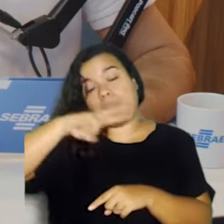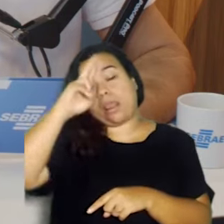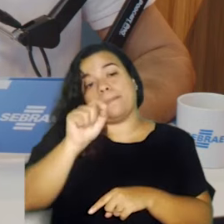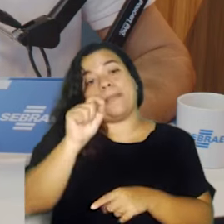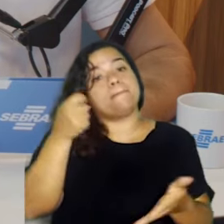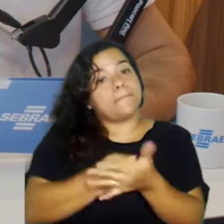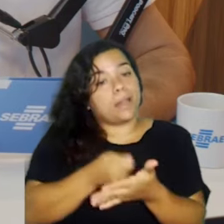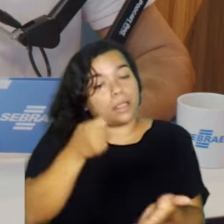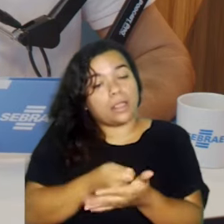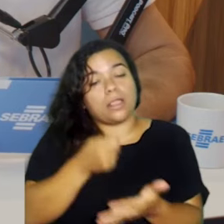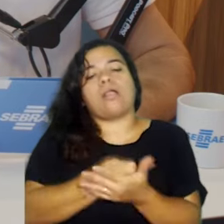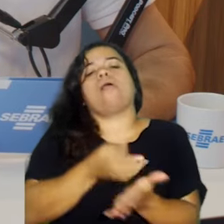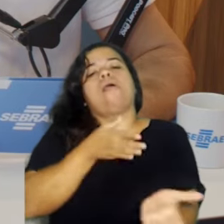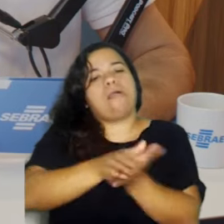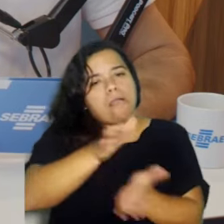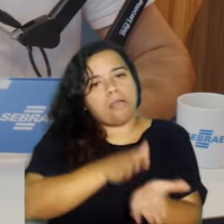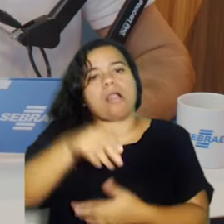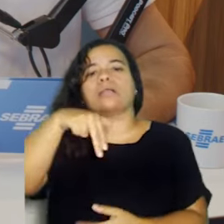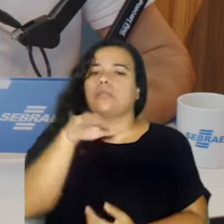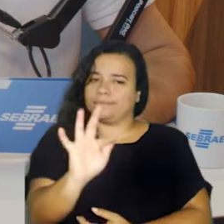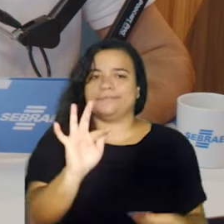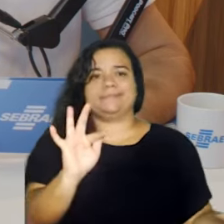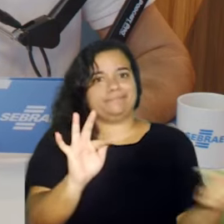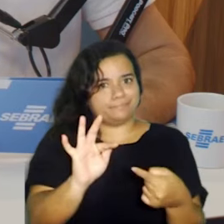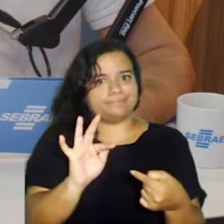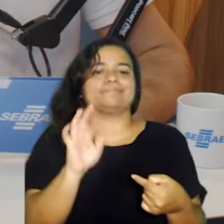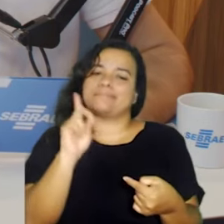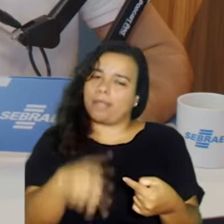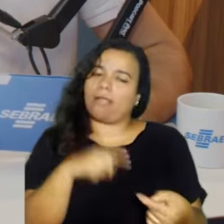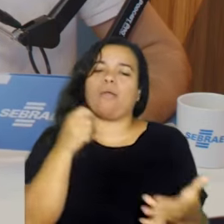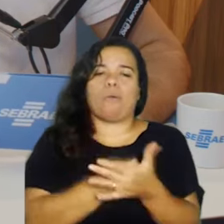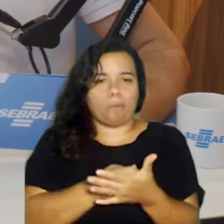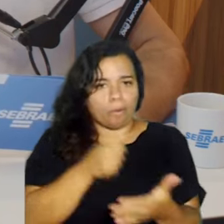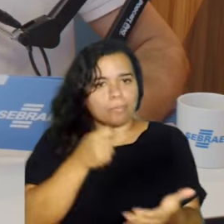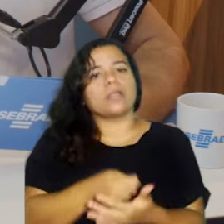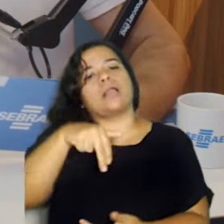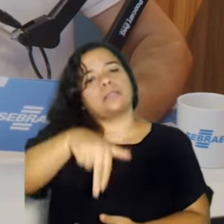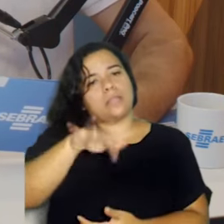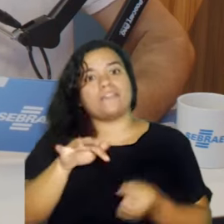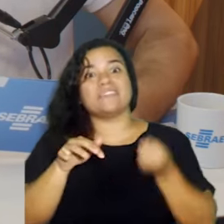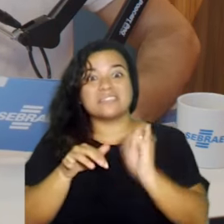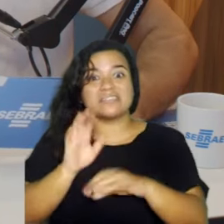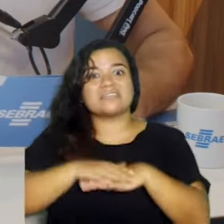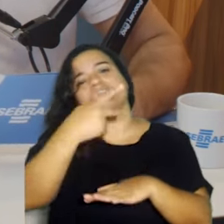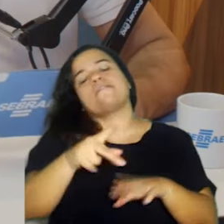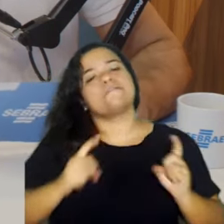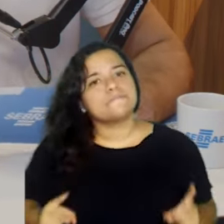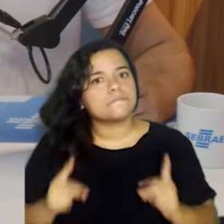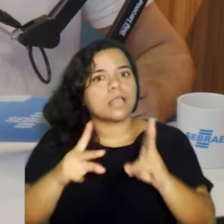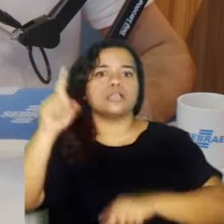obrigatoriedade da emissão de nota fiscal então a nota fiscal ela é obrigatória para você que vende né